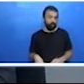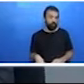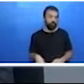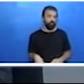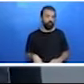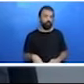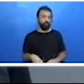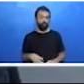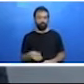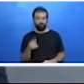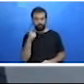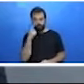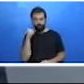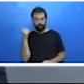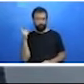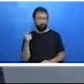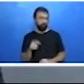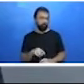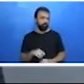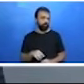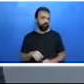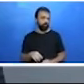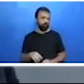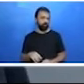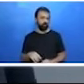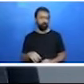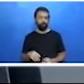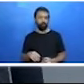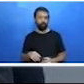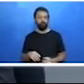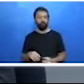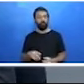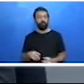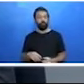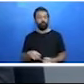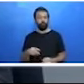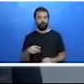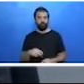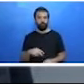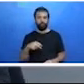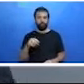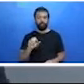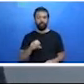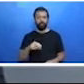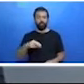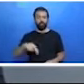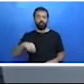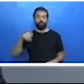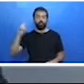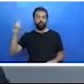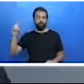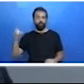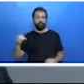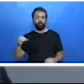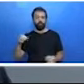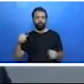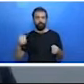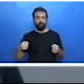cordelista. Segundo verso, nordestino tem que ser. Terceiro verso,